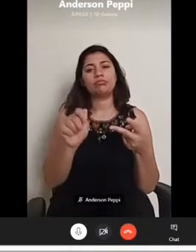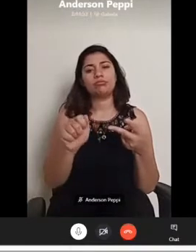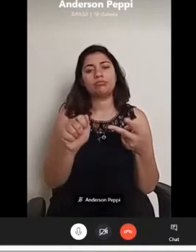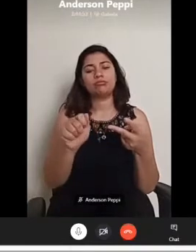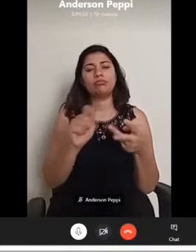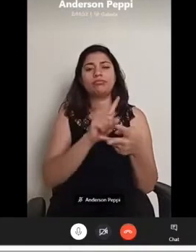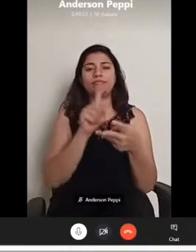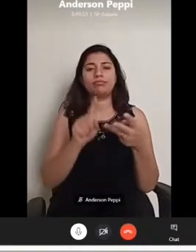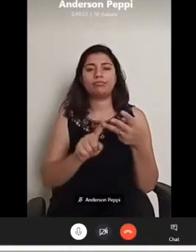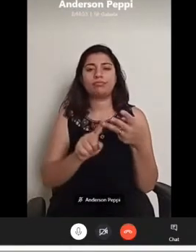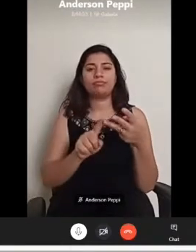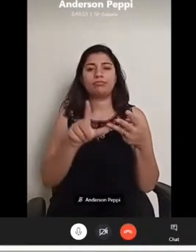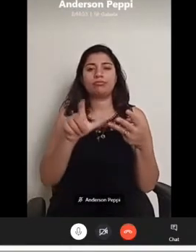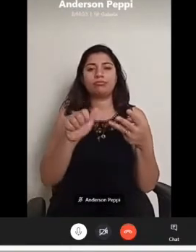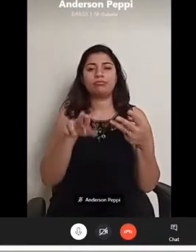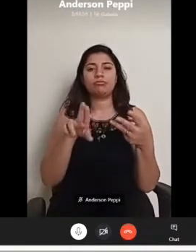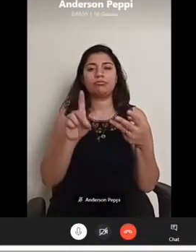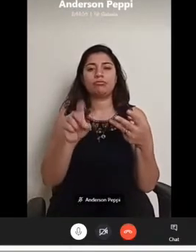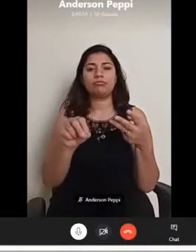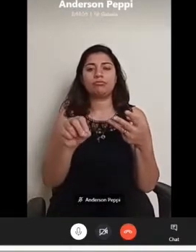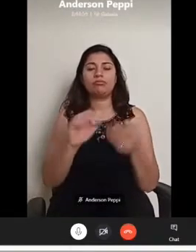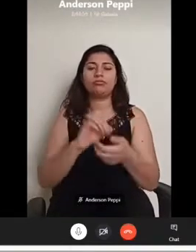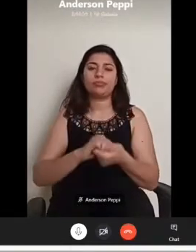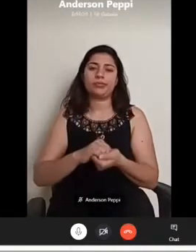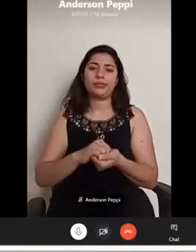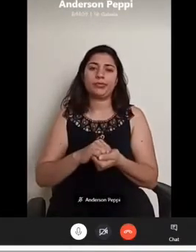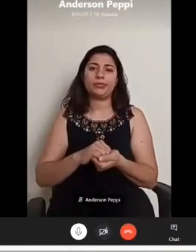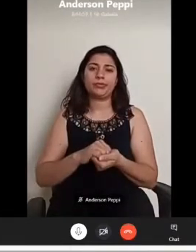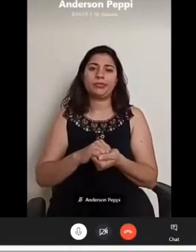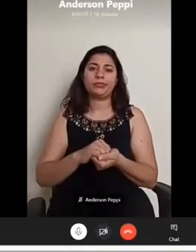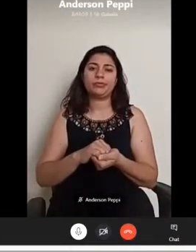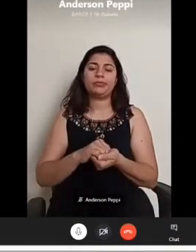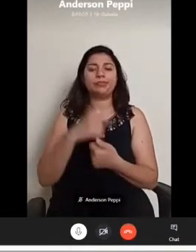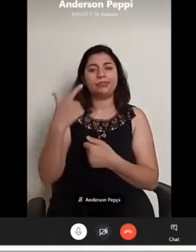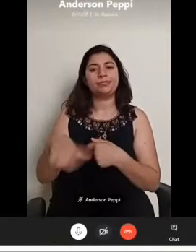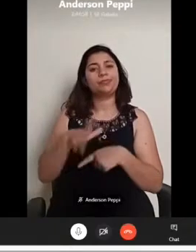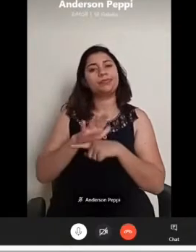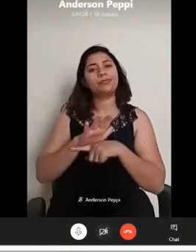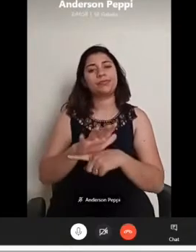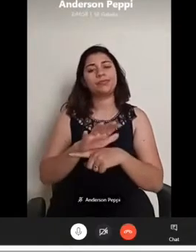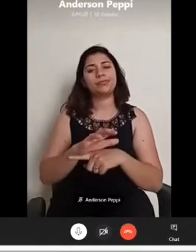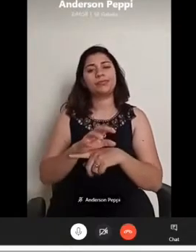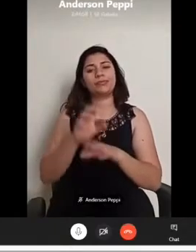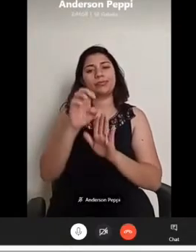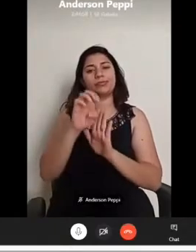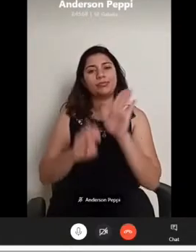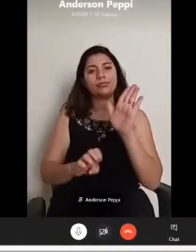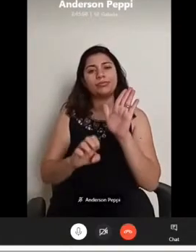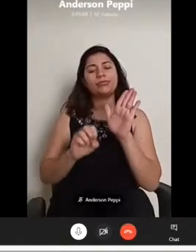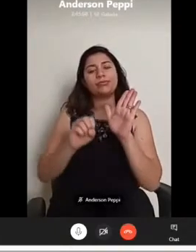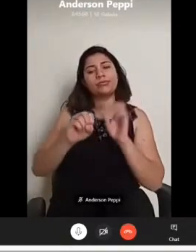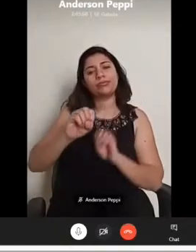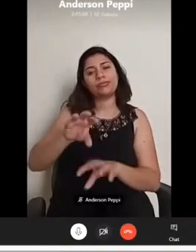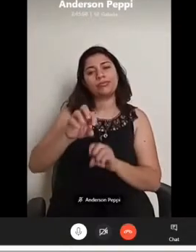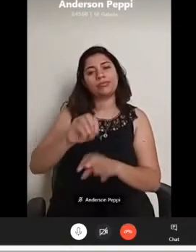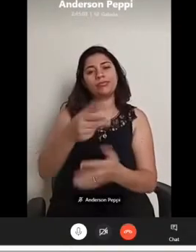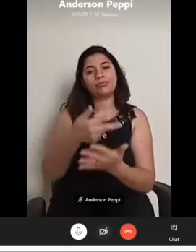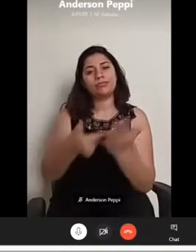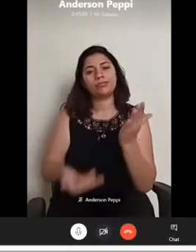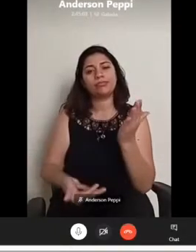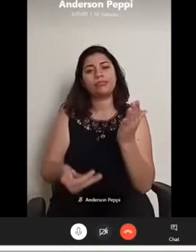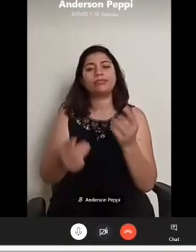da Silva. Comissão de Ética, Decoro Parlamentar e Disciplina. Vereadores André